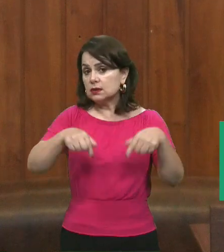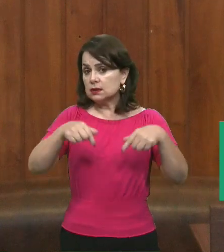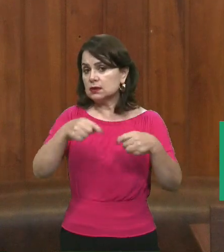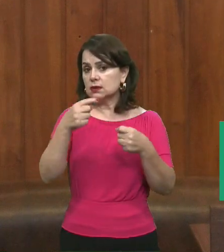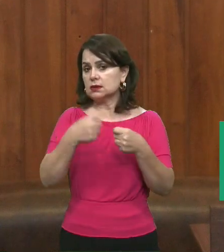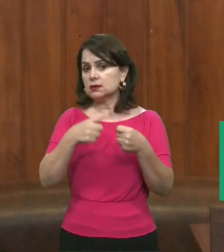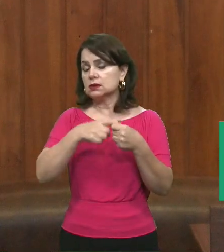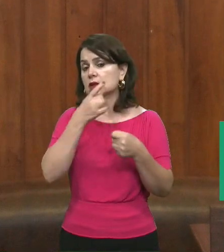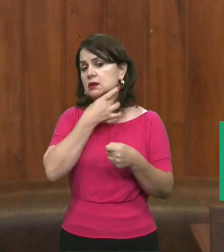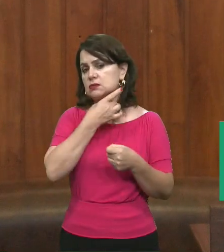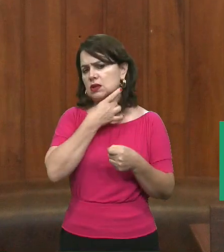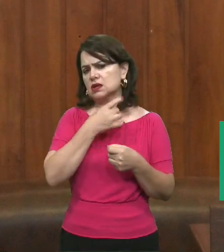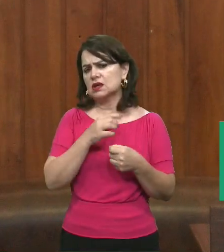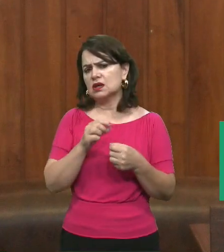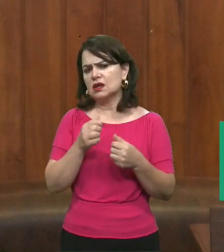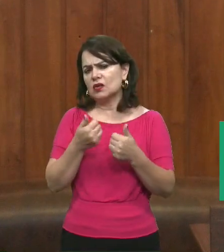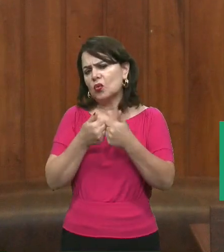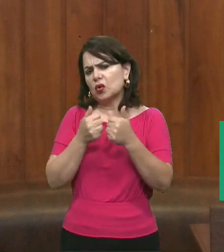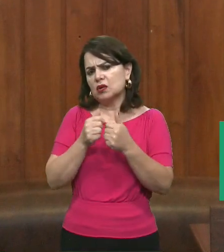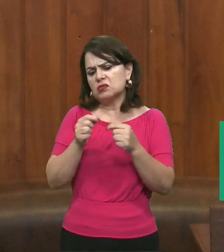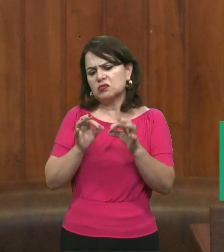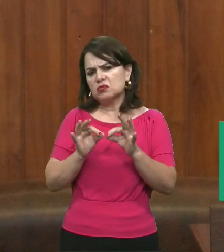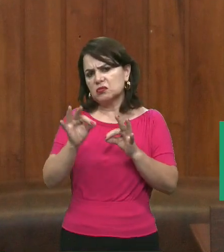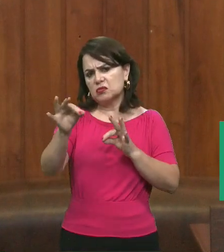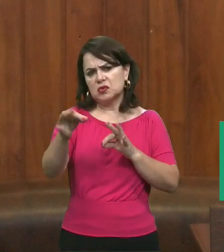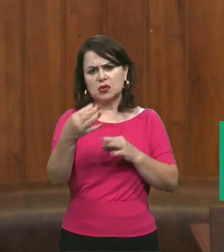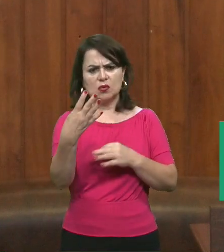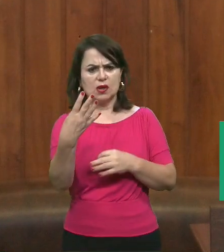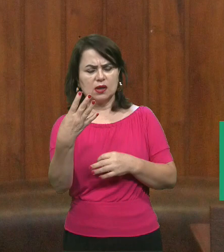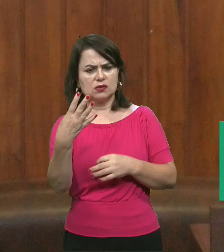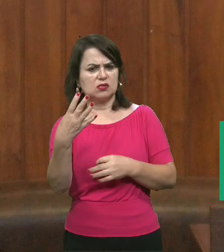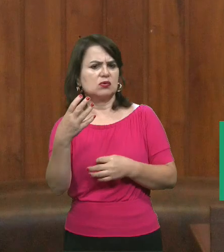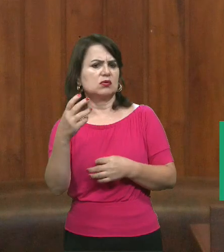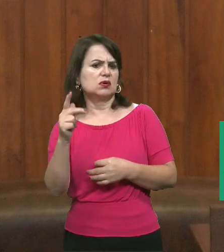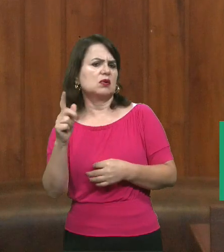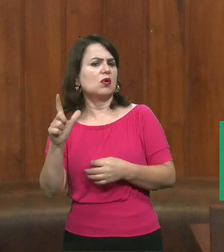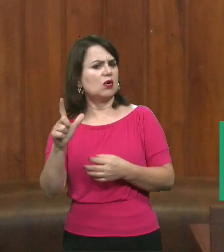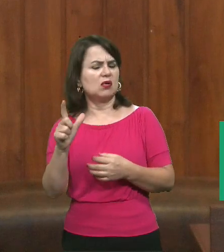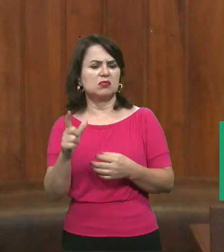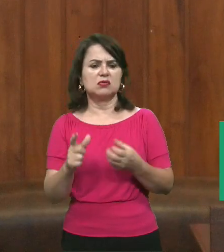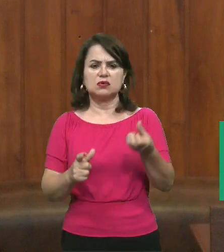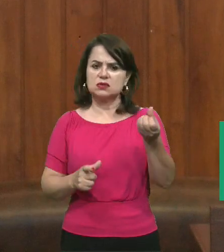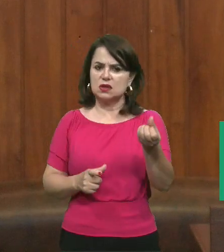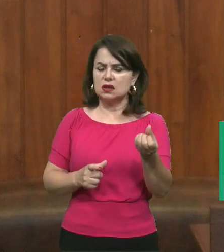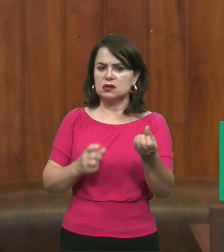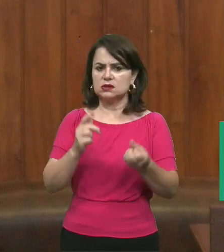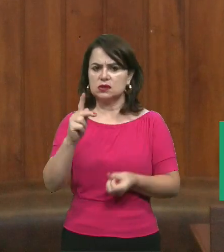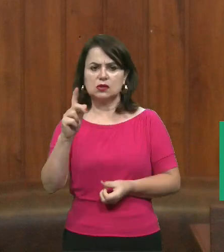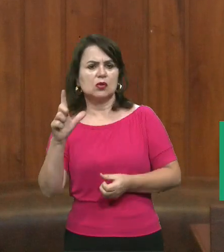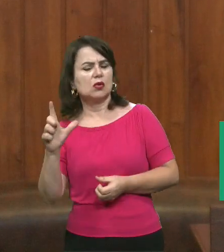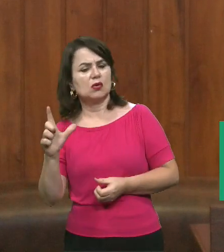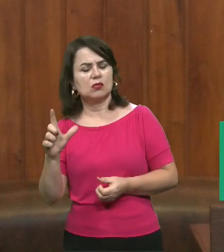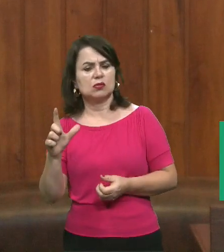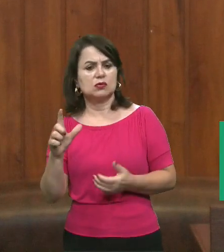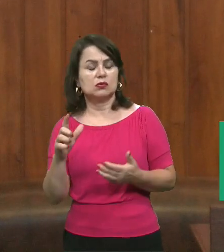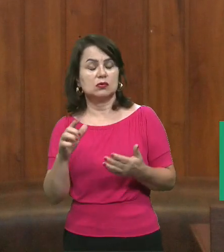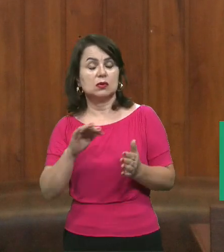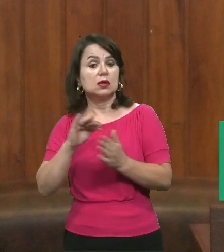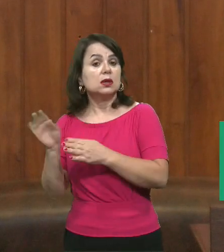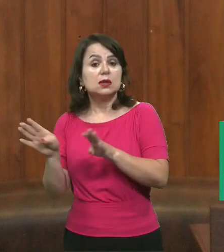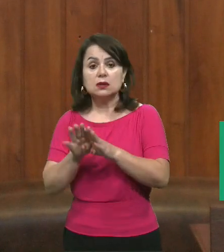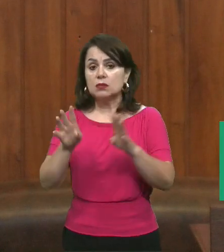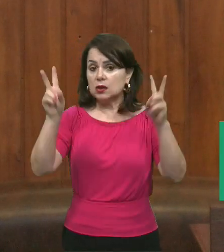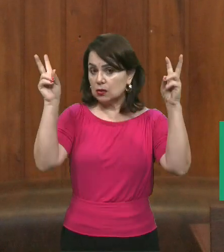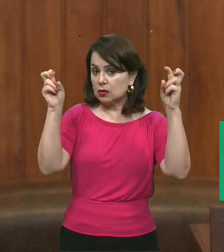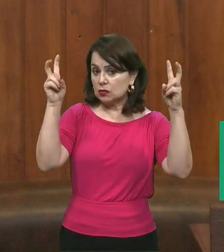Aqui anda 4, 6 quilômetros. Um ônibus caiu nos pedaços e um terminal. Terminal urbano não tem banheiro. Não